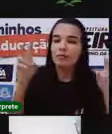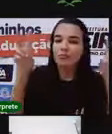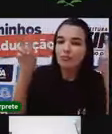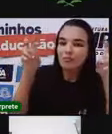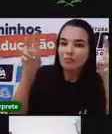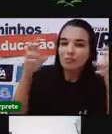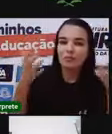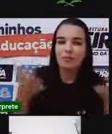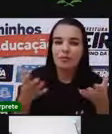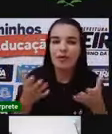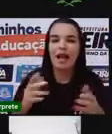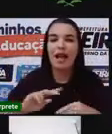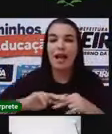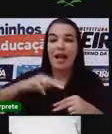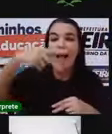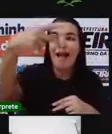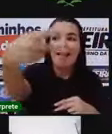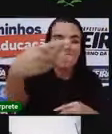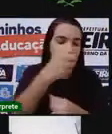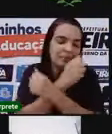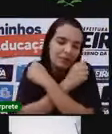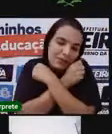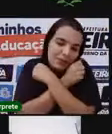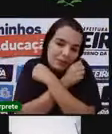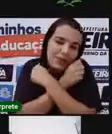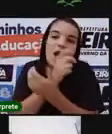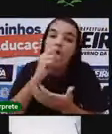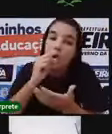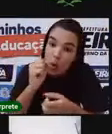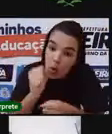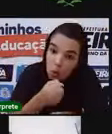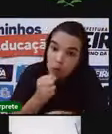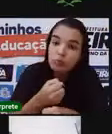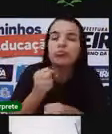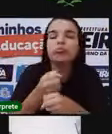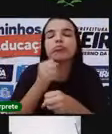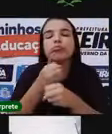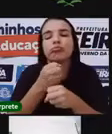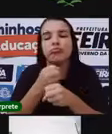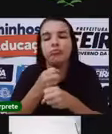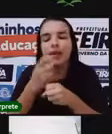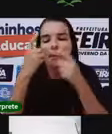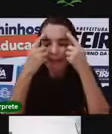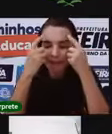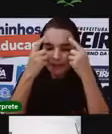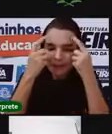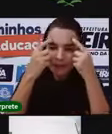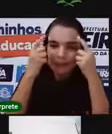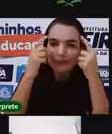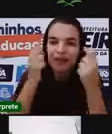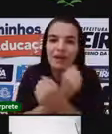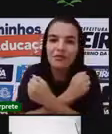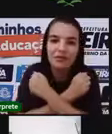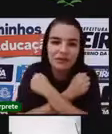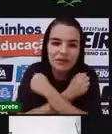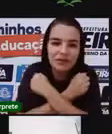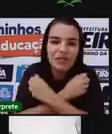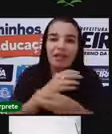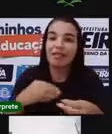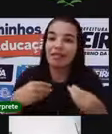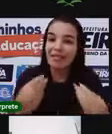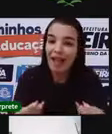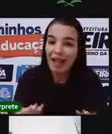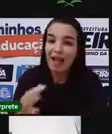é construir memórias afetivas na escola, é valorizar a vida, é dar